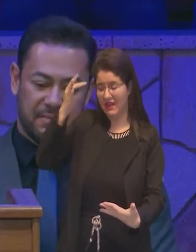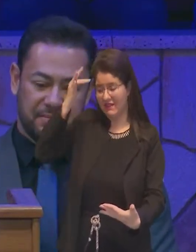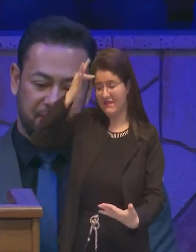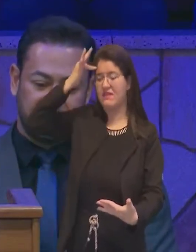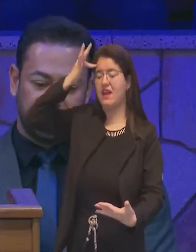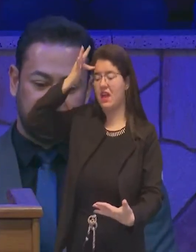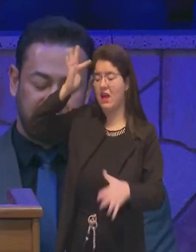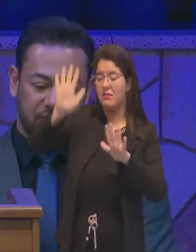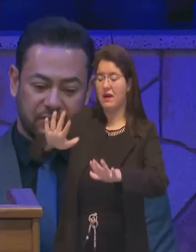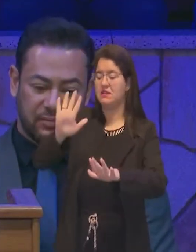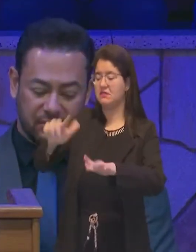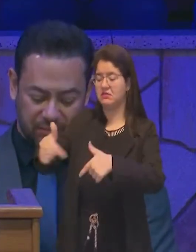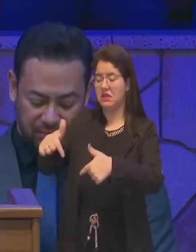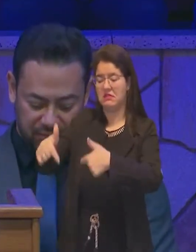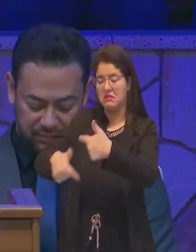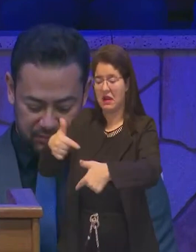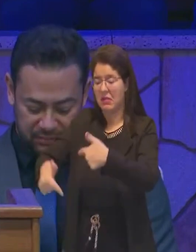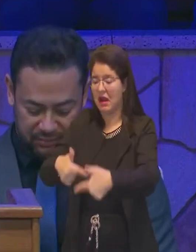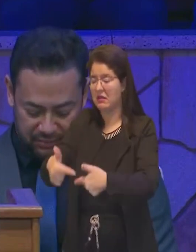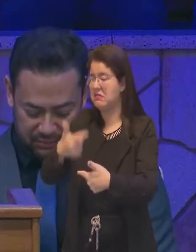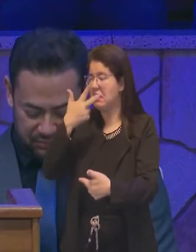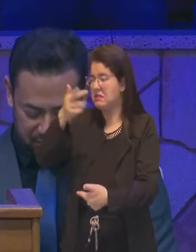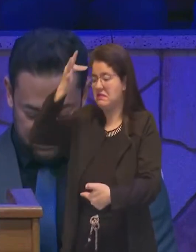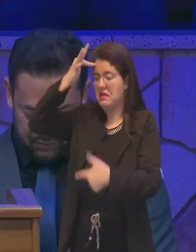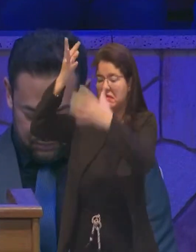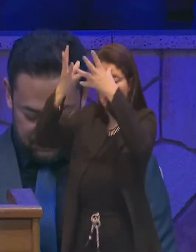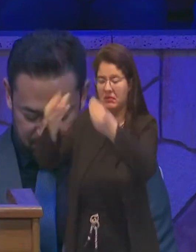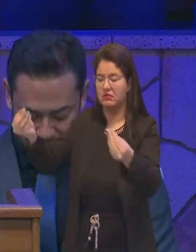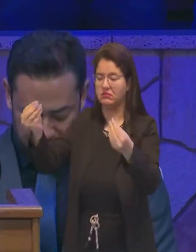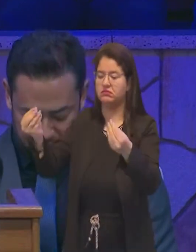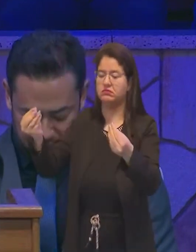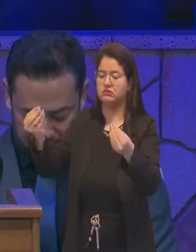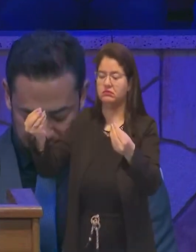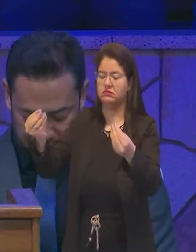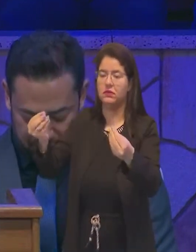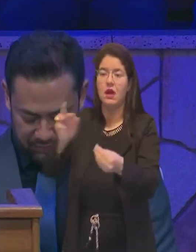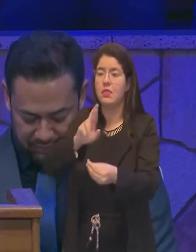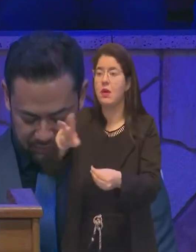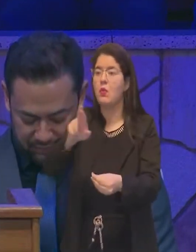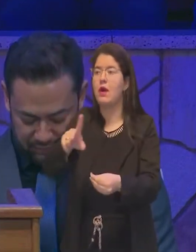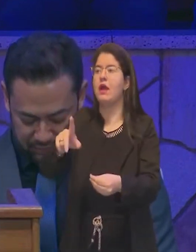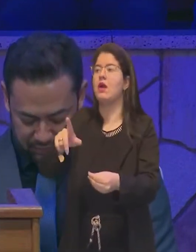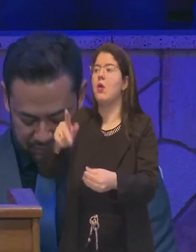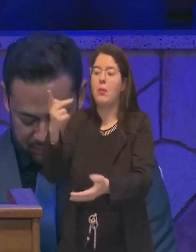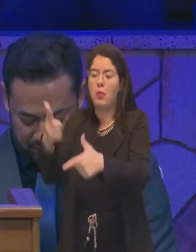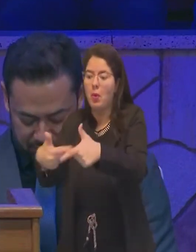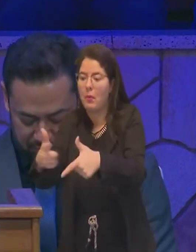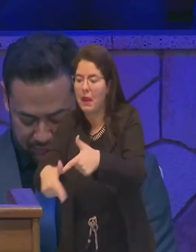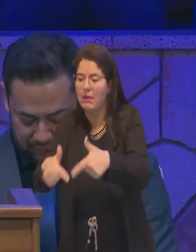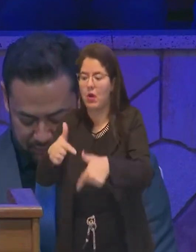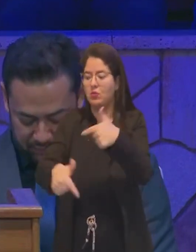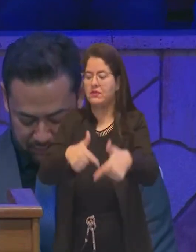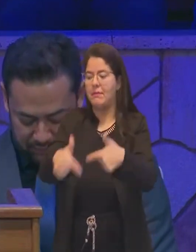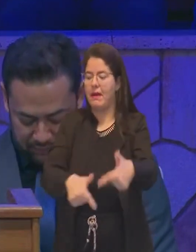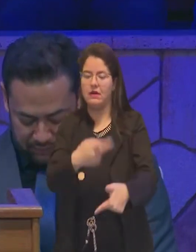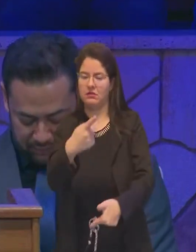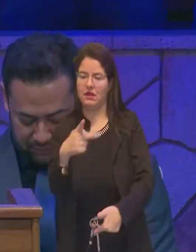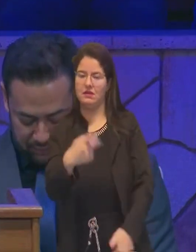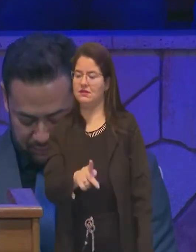aqui para falar que foram as obras que acabaram com o primeiro amor. Não é isso.